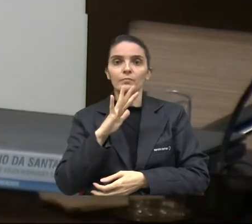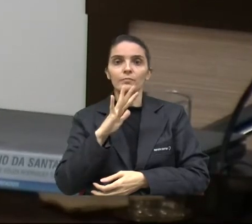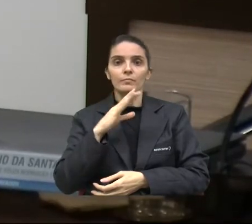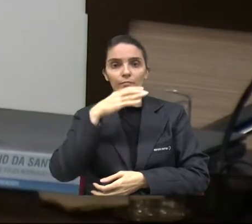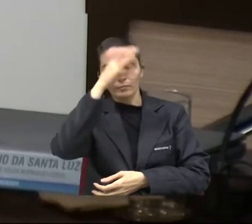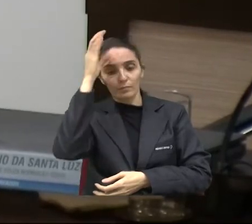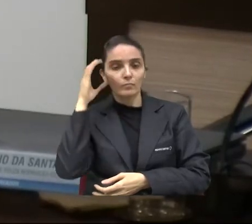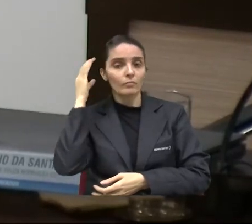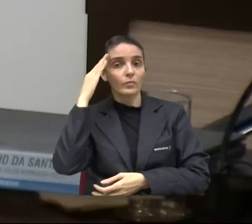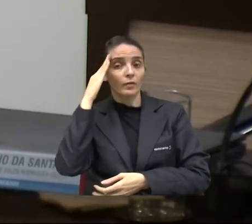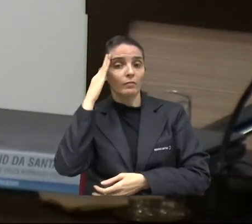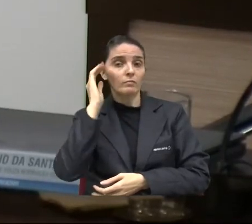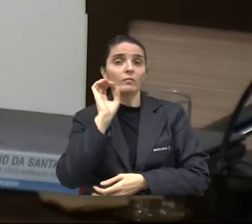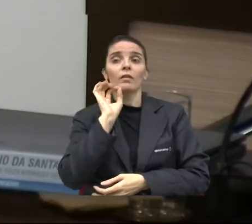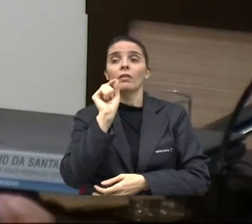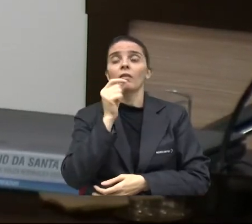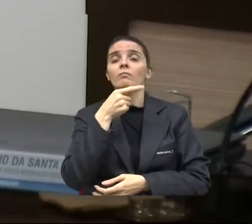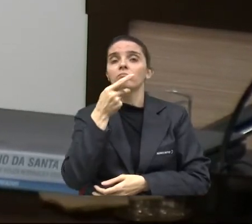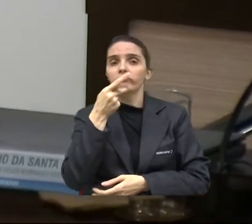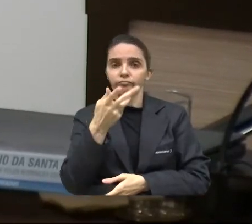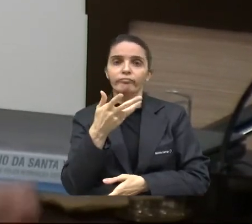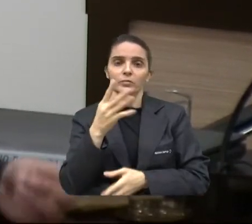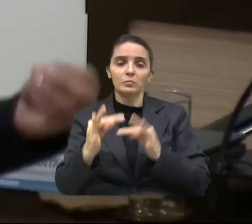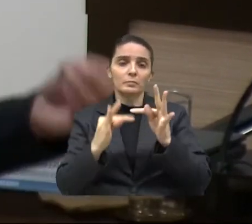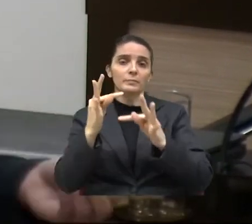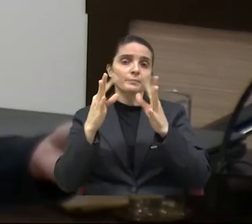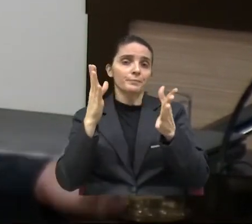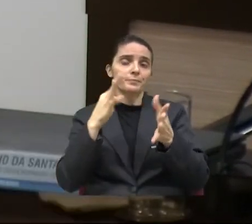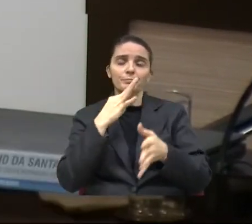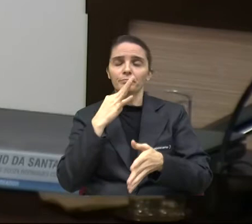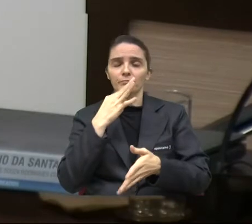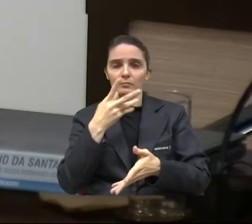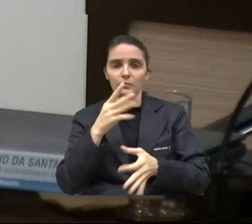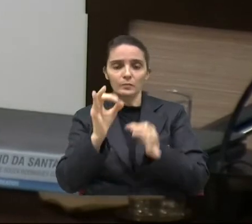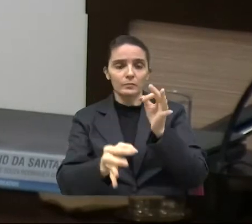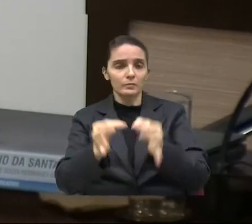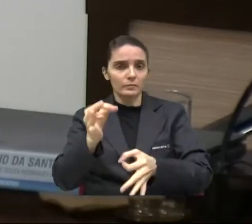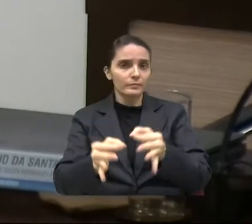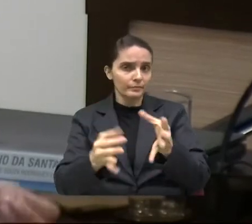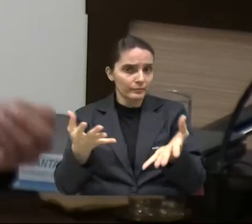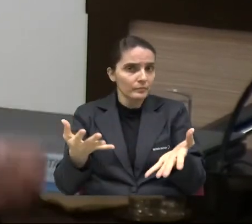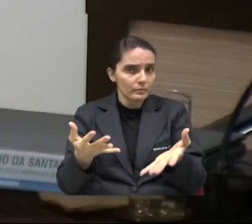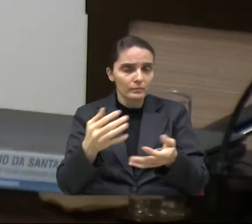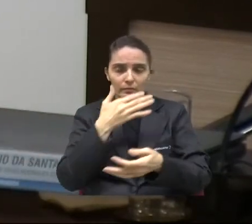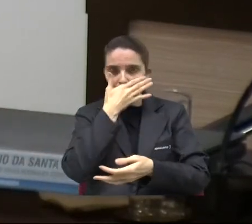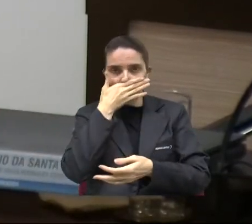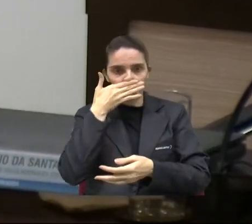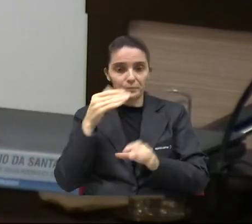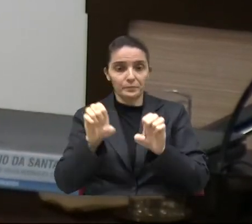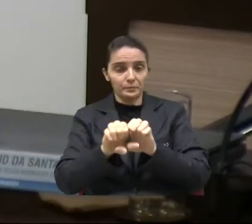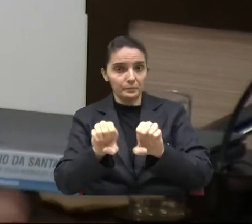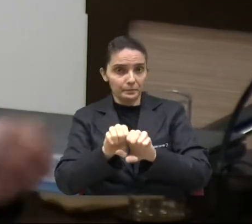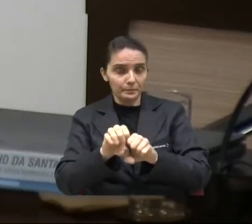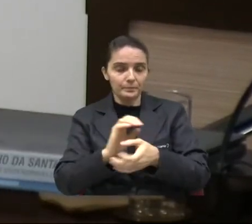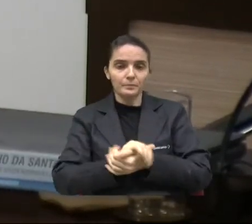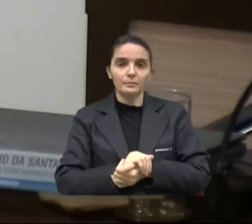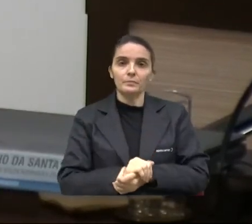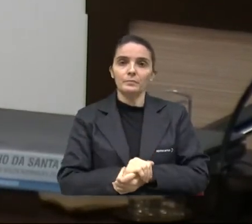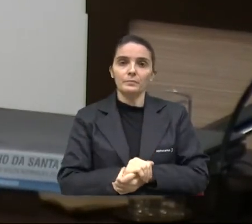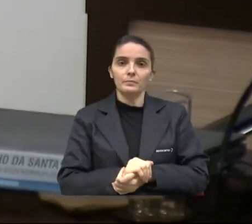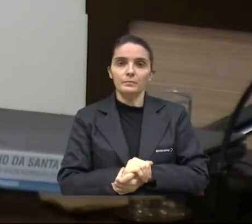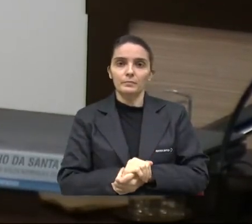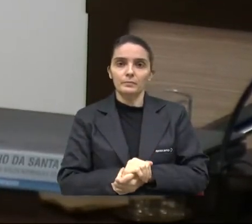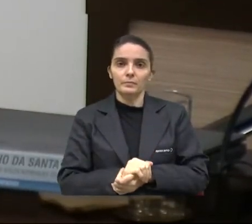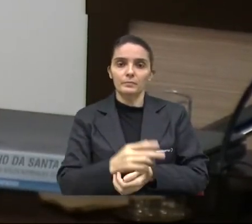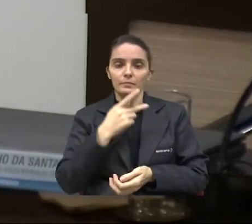falando, do que eu estou discutindo. Tecnicamente, dentro do prisma jurídico, esse estatuto não tolhe direito